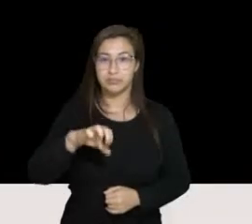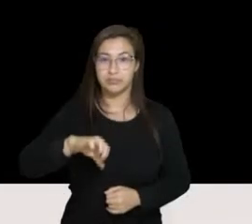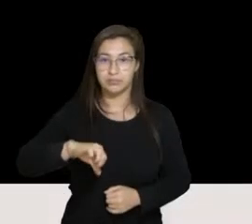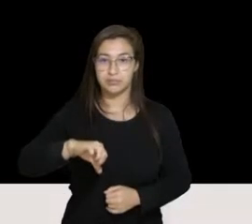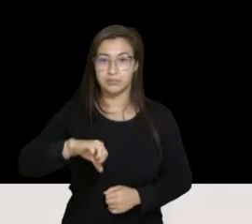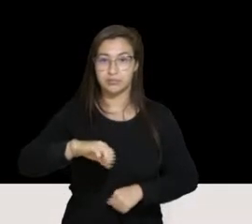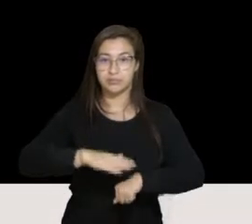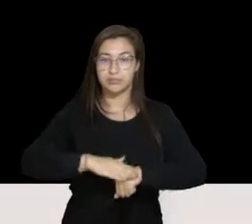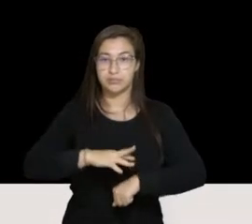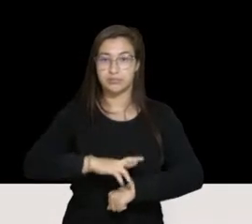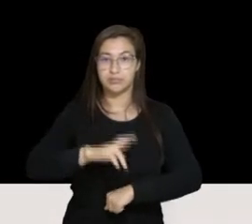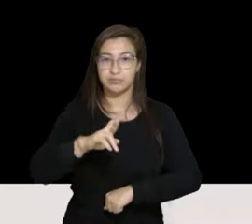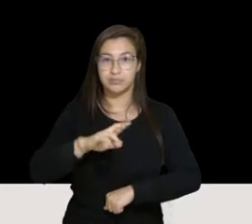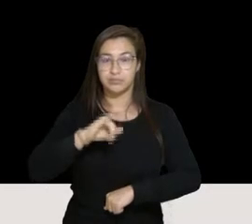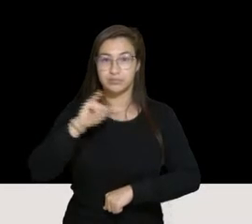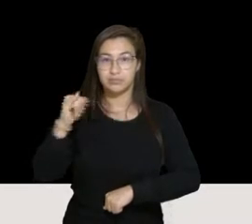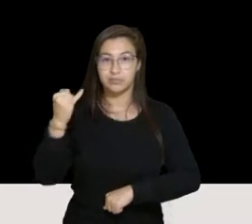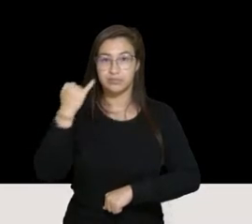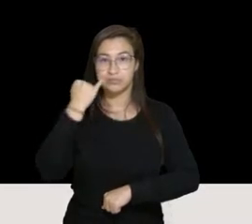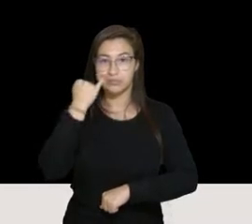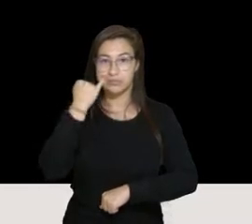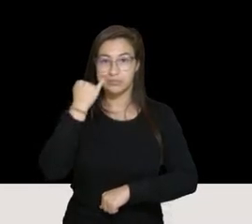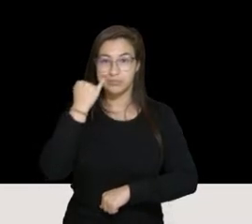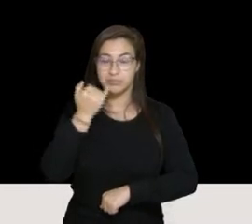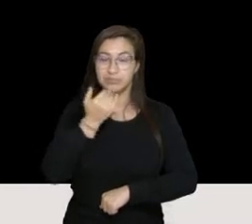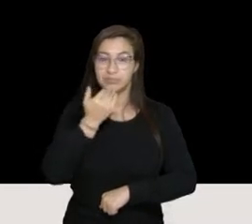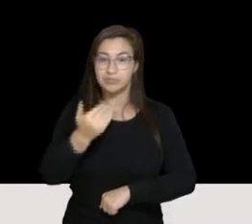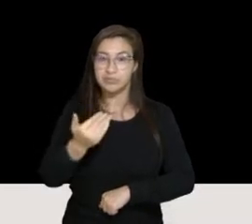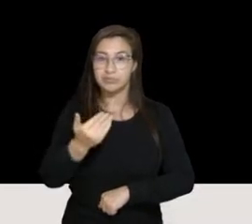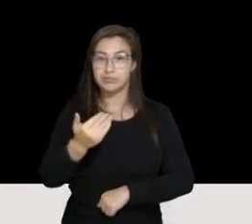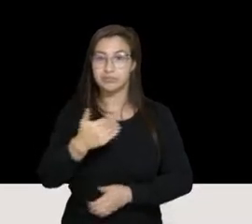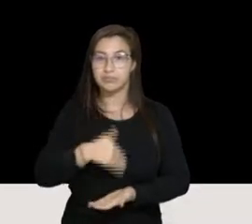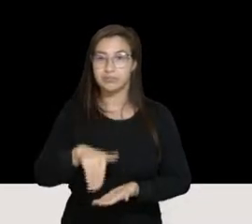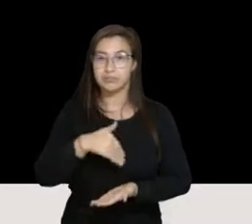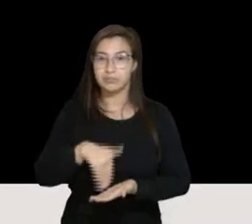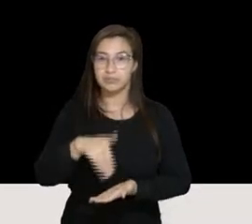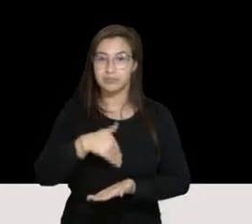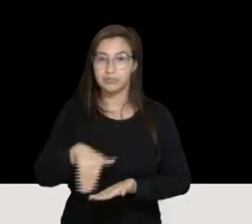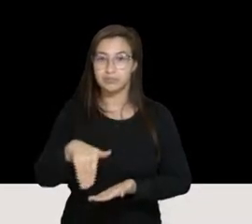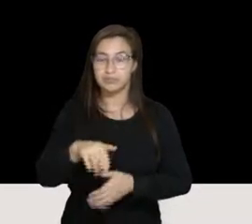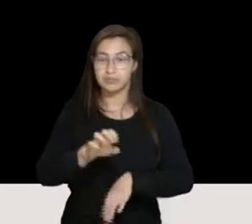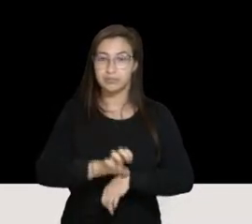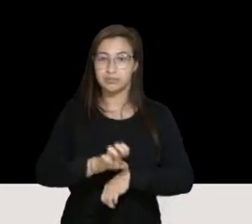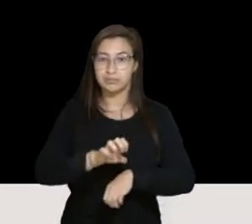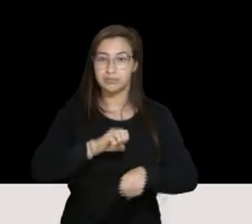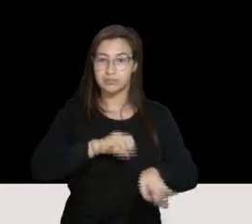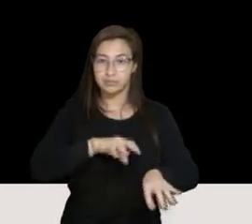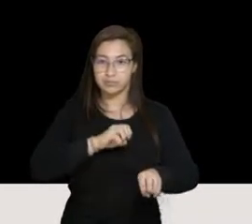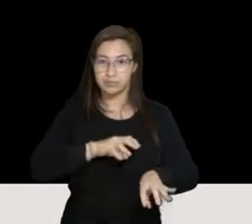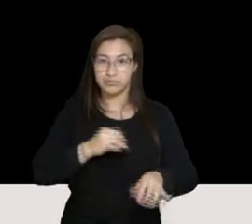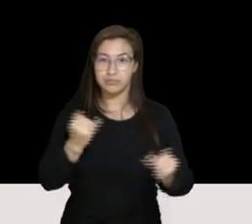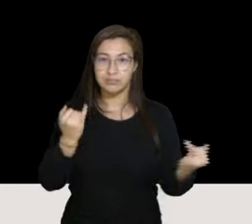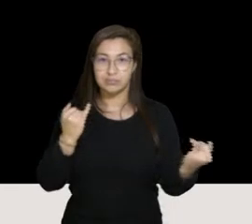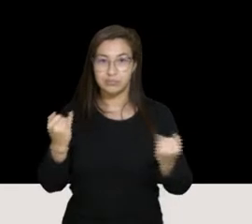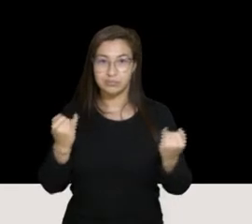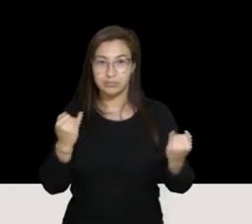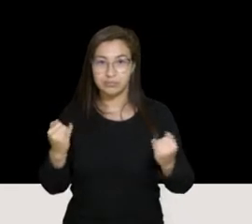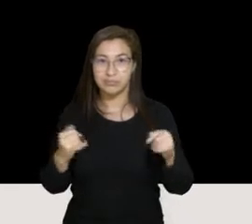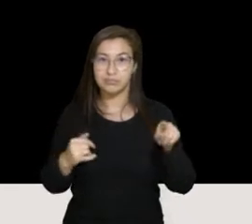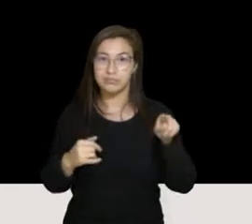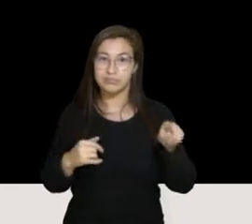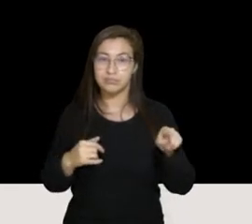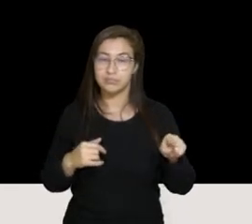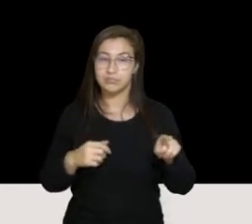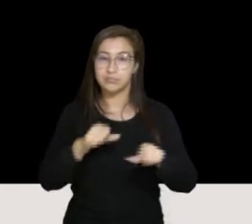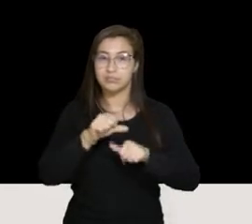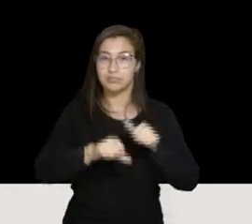autor Deputado Jesse Lopes solicitando ao secretário de Estado da Educação informações acerca